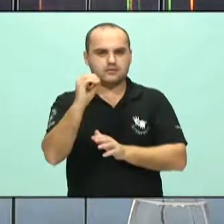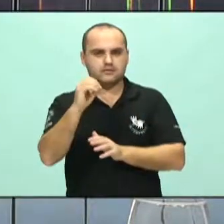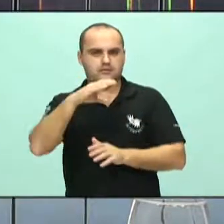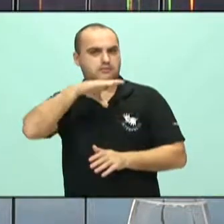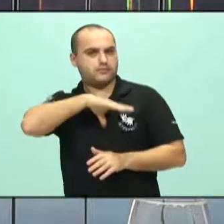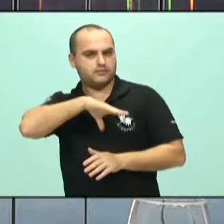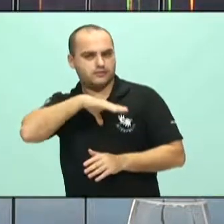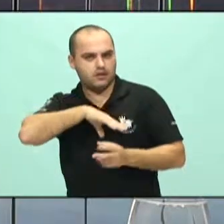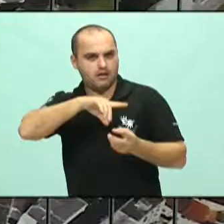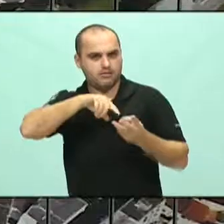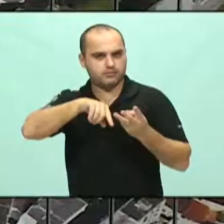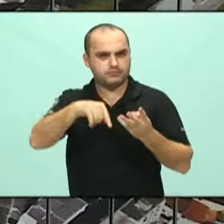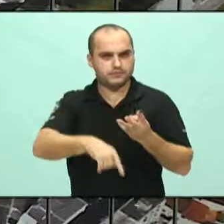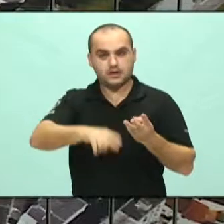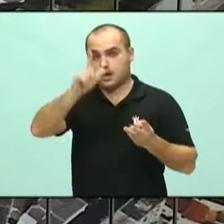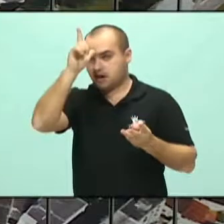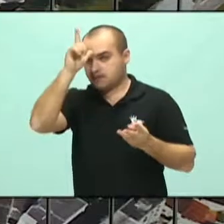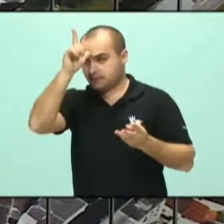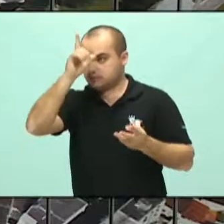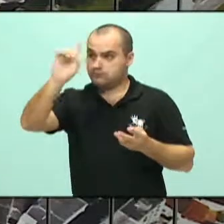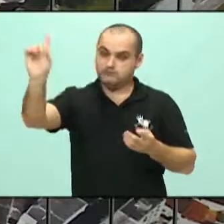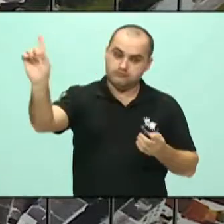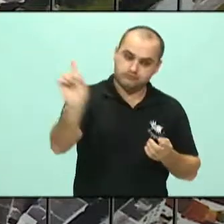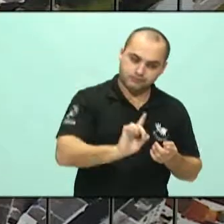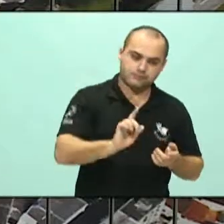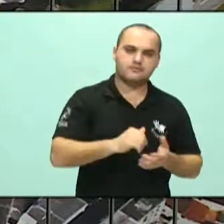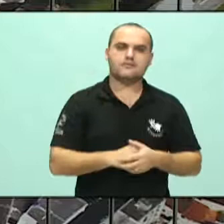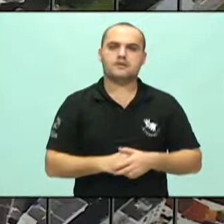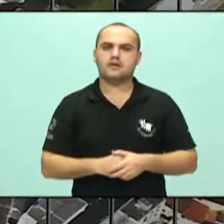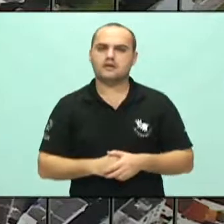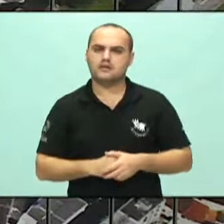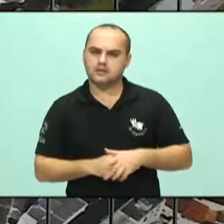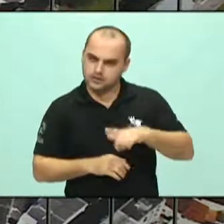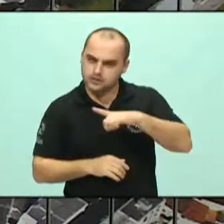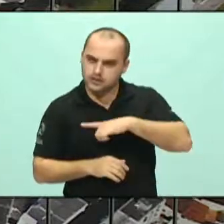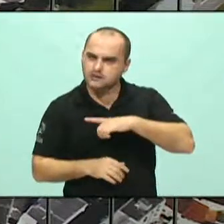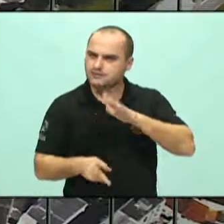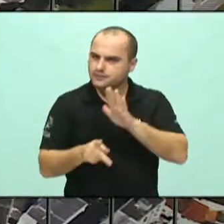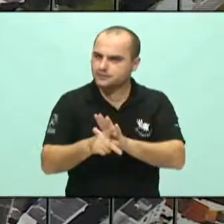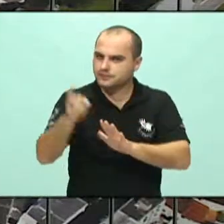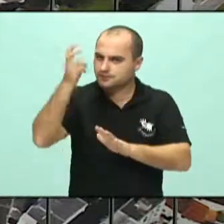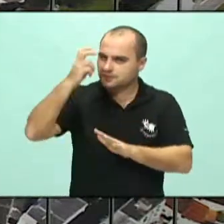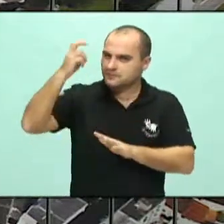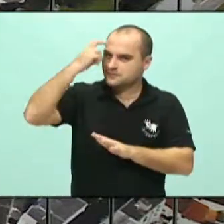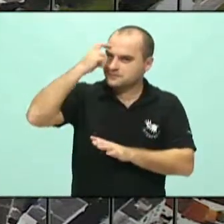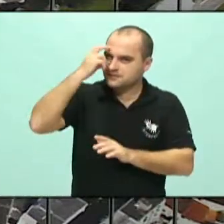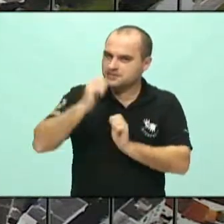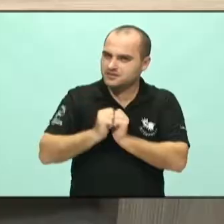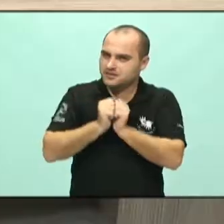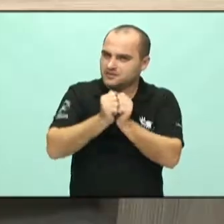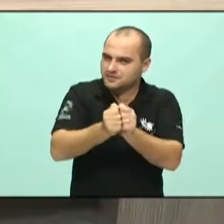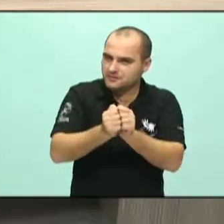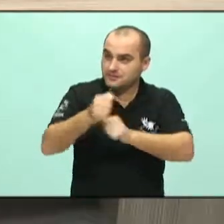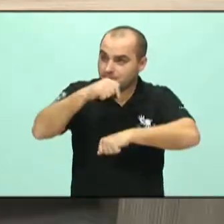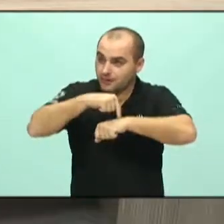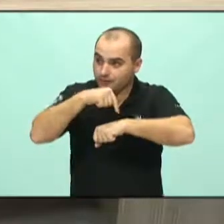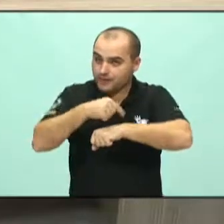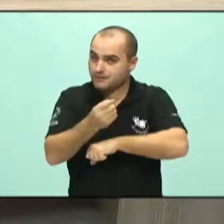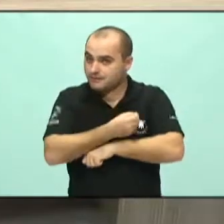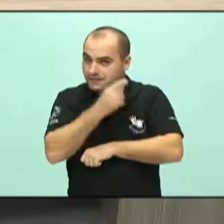Portugal e Alemanha, eles trouxeram um pouco da sua bagagem e da sua situação do momento em que